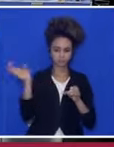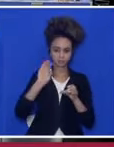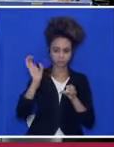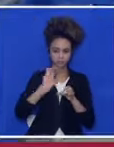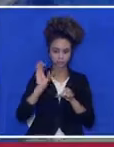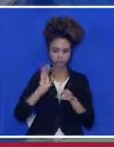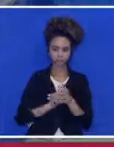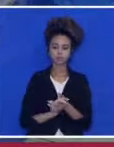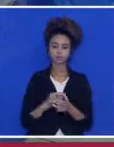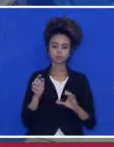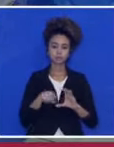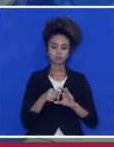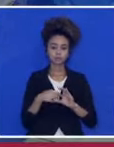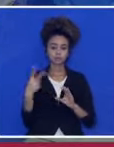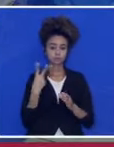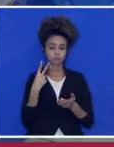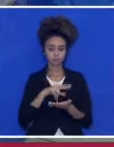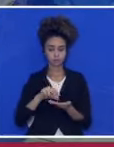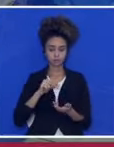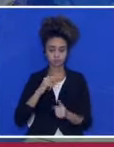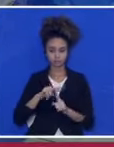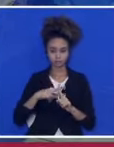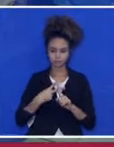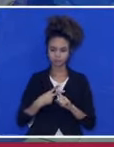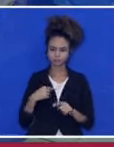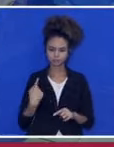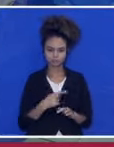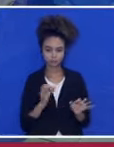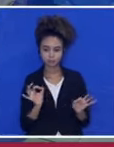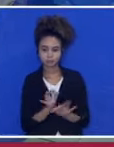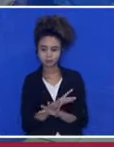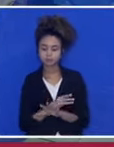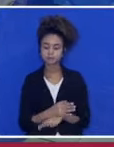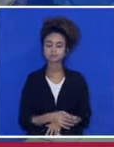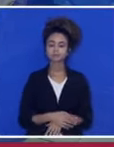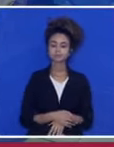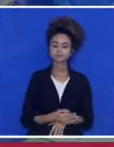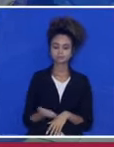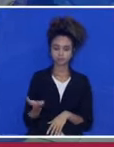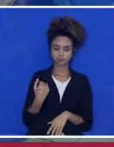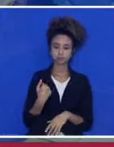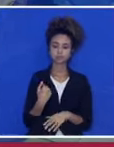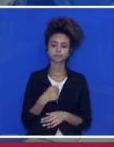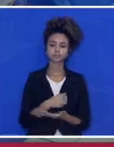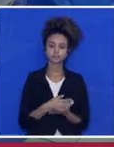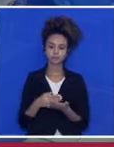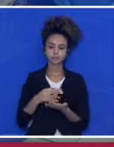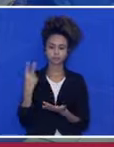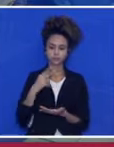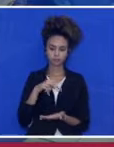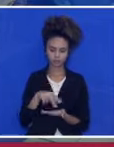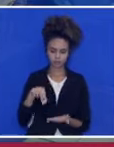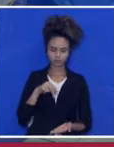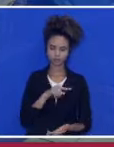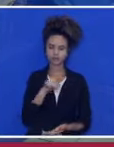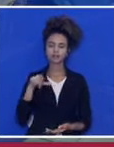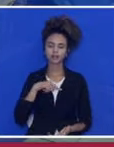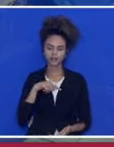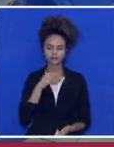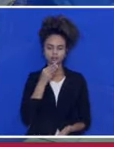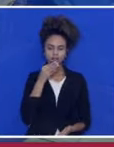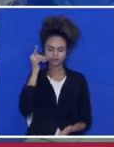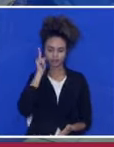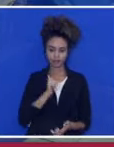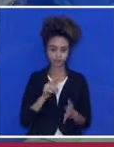reabastecimento do suporte para o segundo sorteio da dupla cena. Por aqui tudo pronto, vamos ao segundo sorteio. Você tem mais uma chance de ganhar na